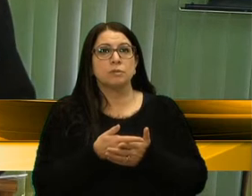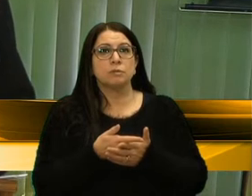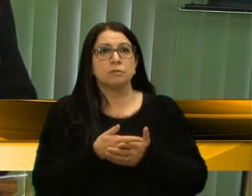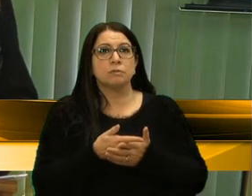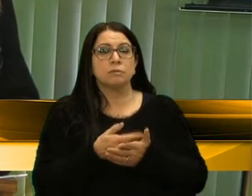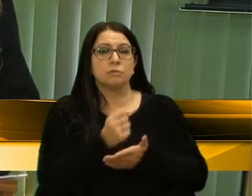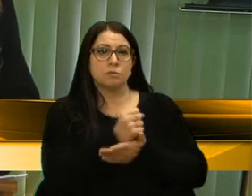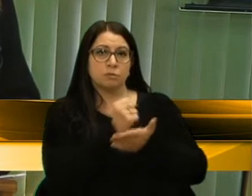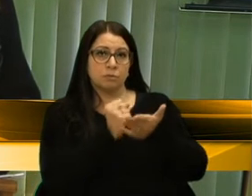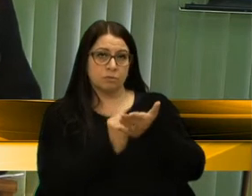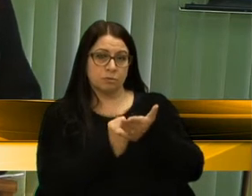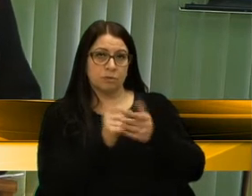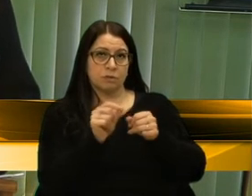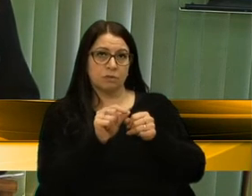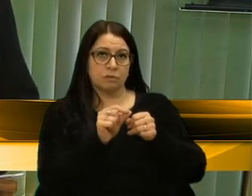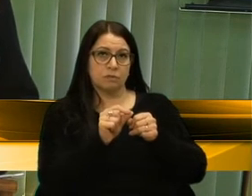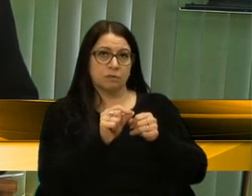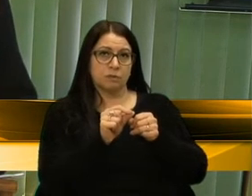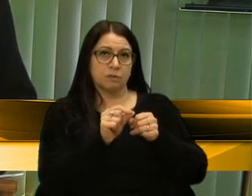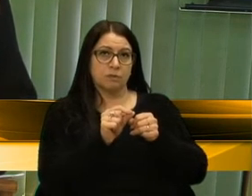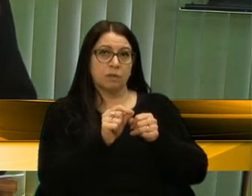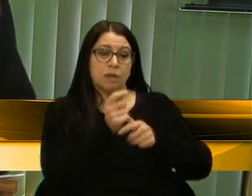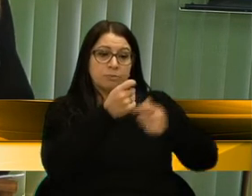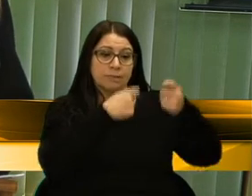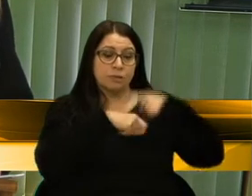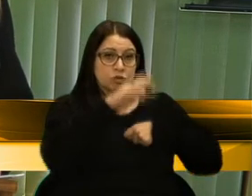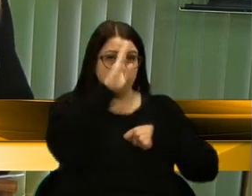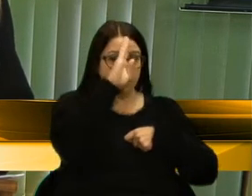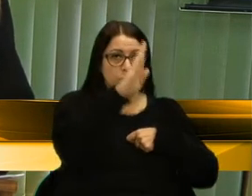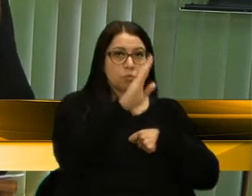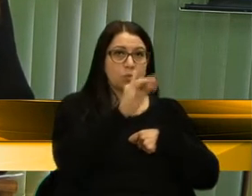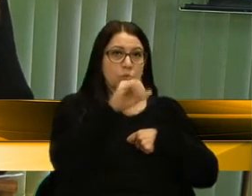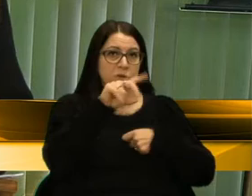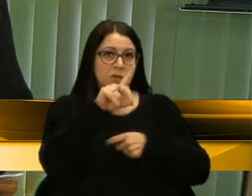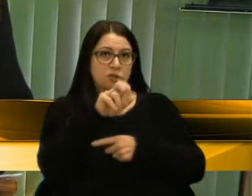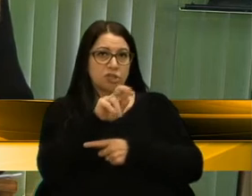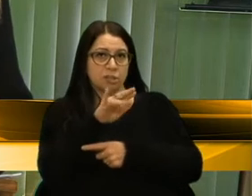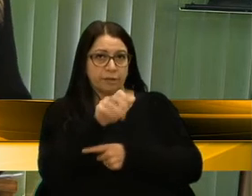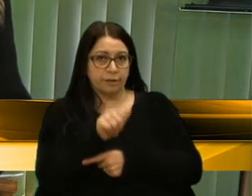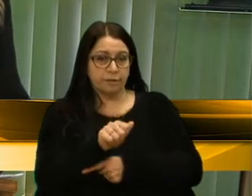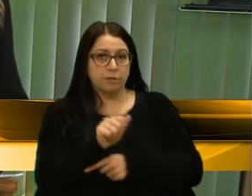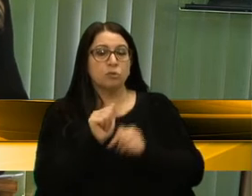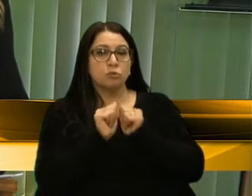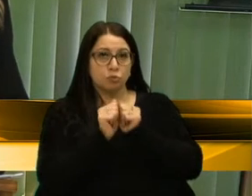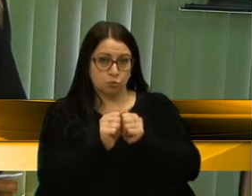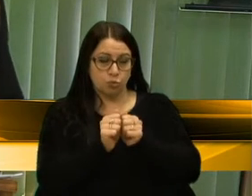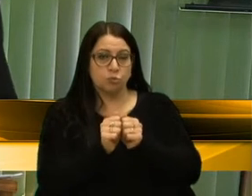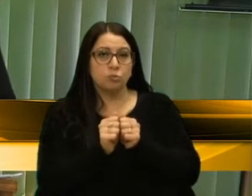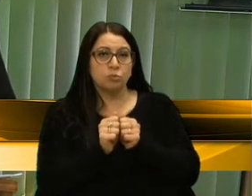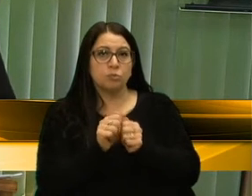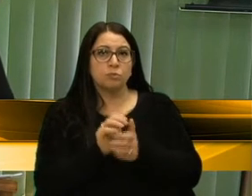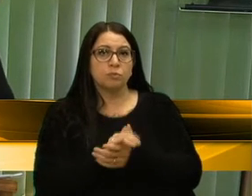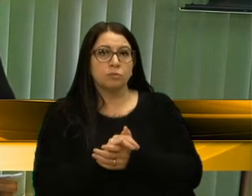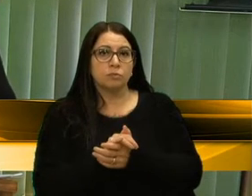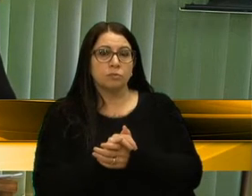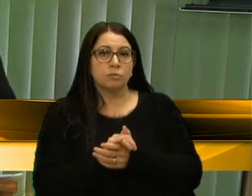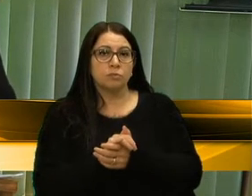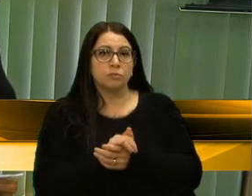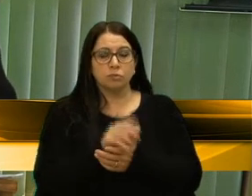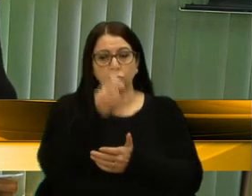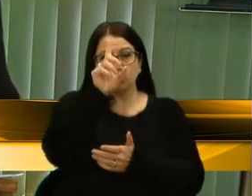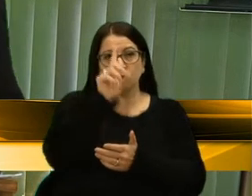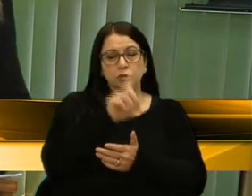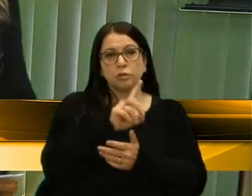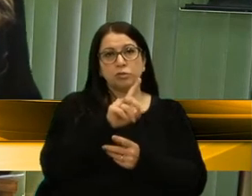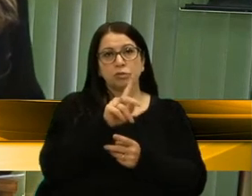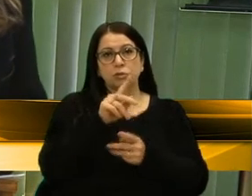contrato firmado entre a administração direta ou a administração indireta, junto com o direito privado